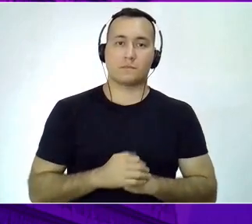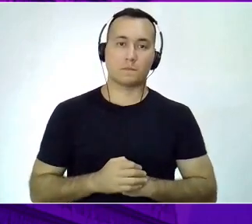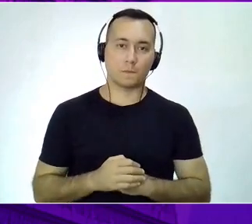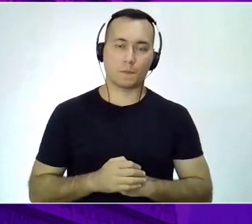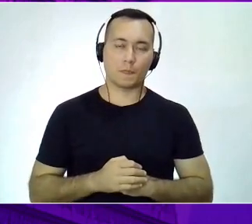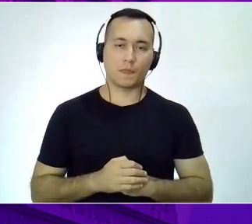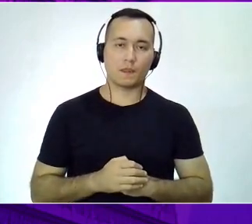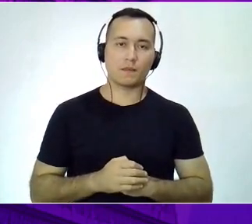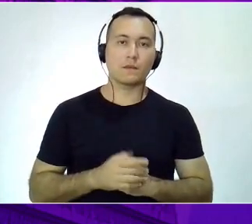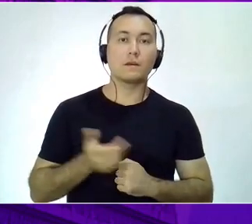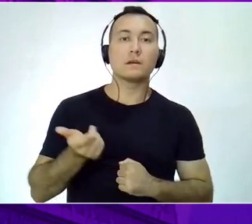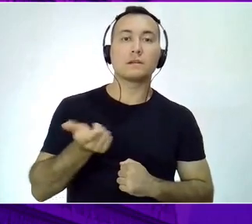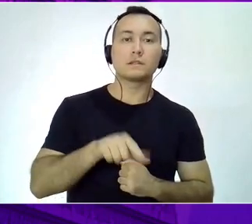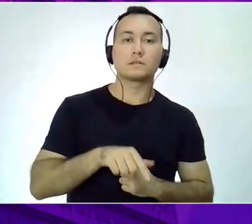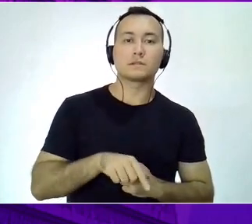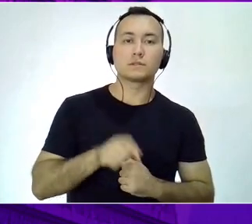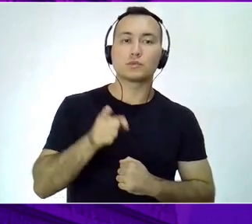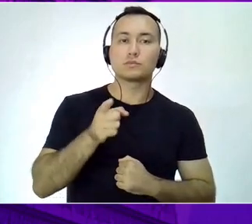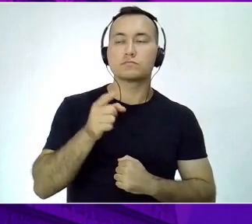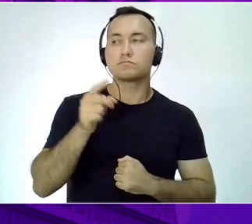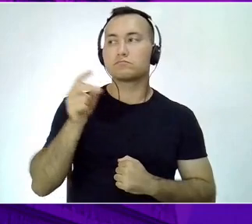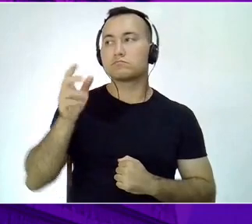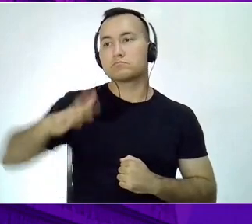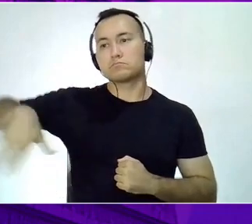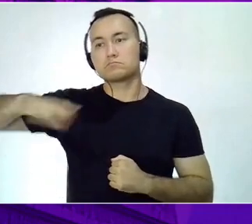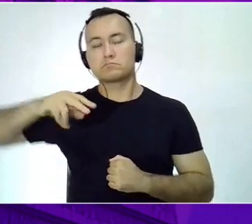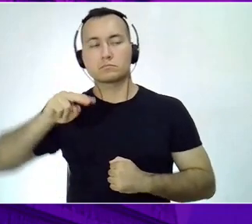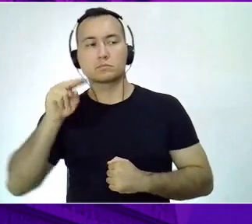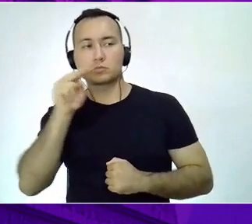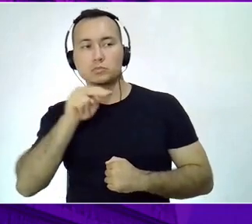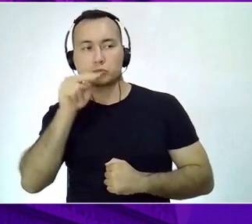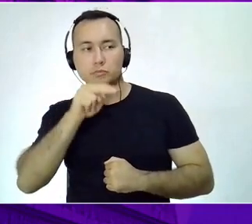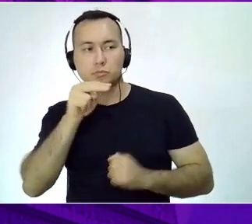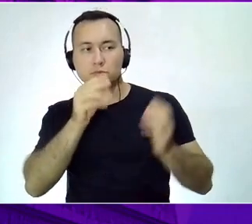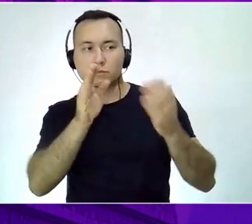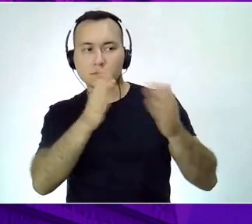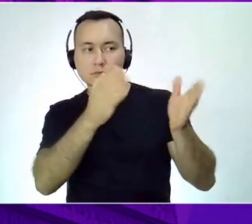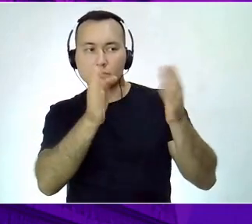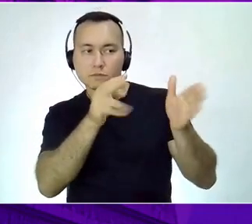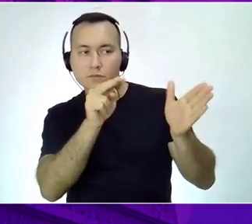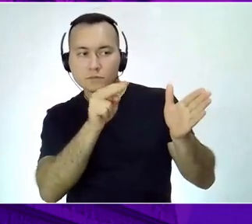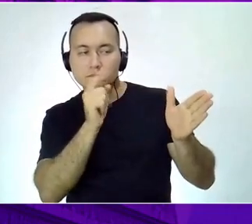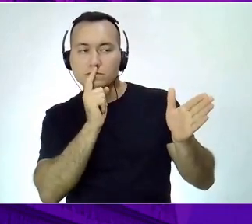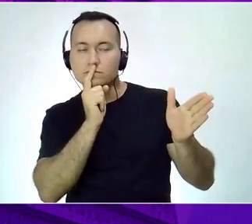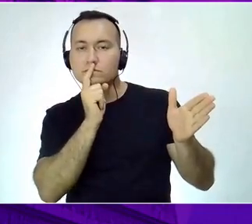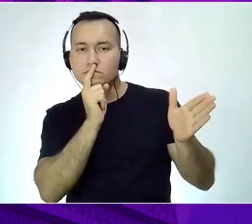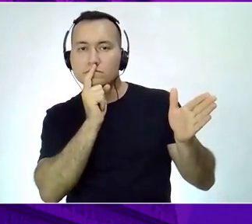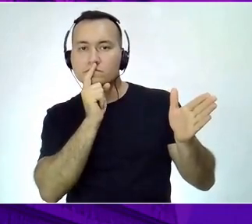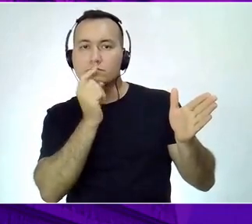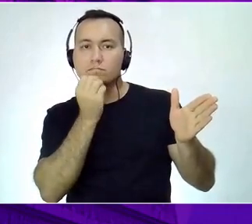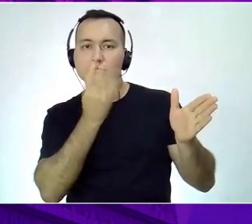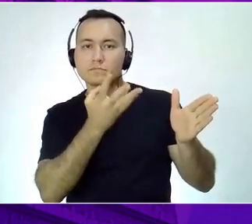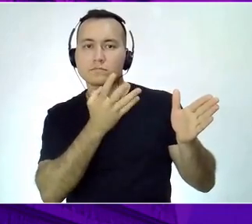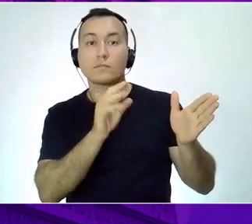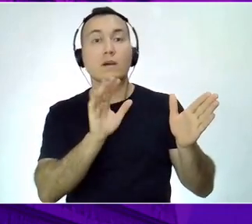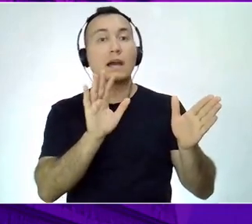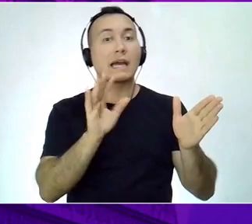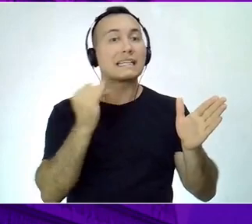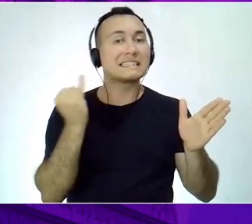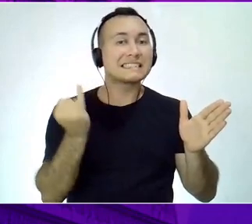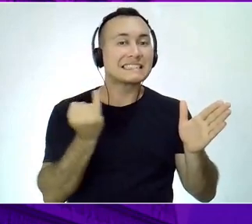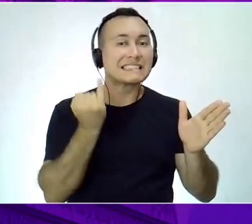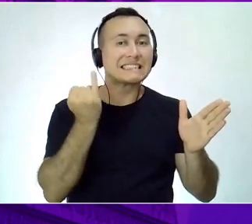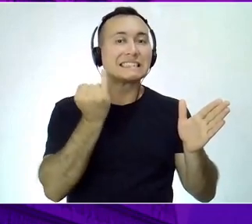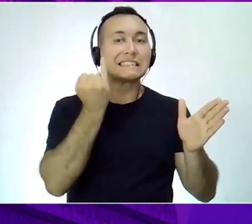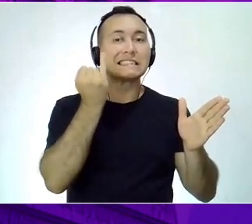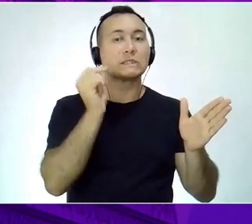tá? Tentem sempre focar no insight. Não tem nenhuma justificativa para vocês não terem um insight num gráfico